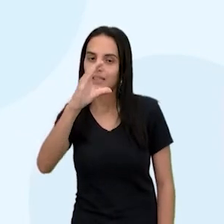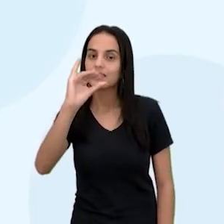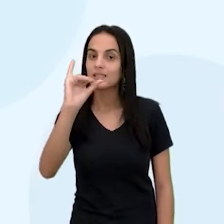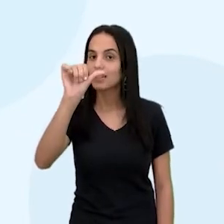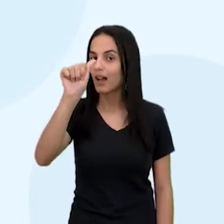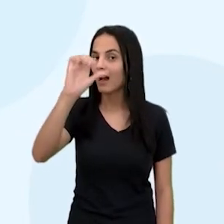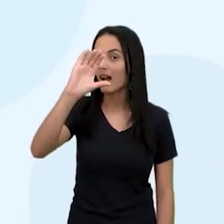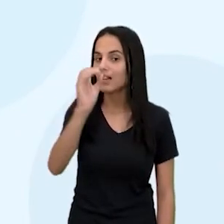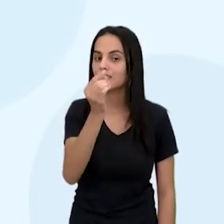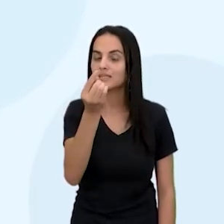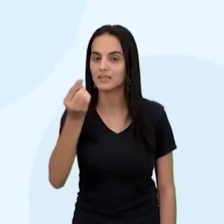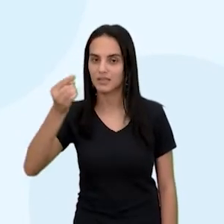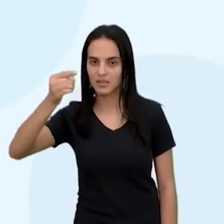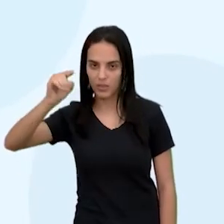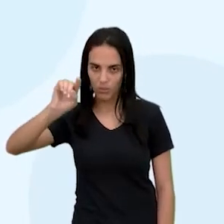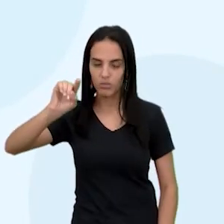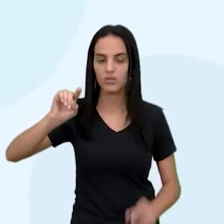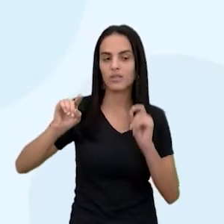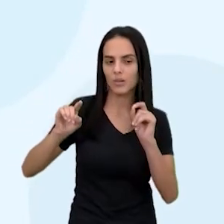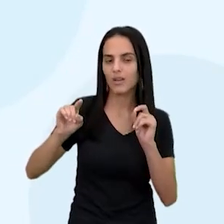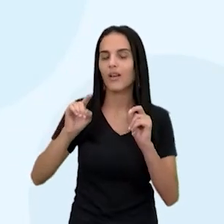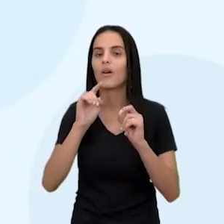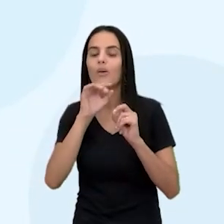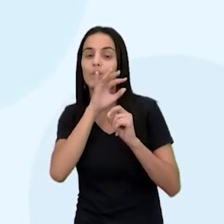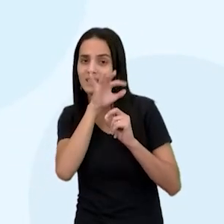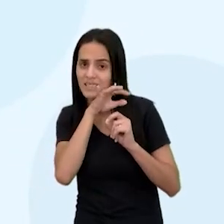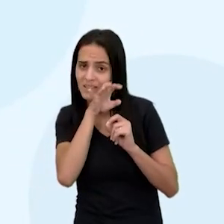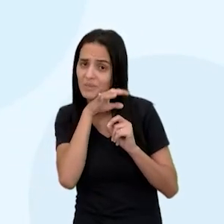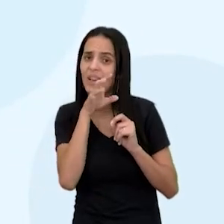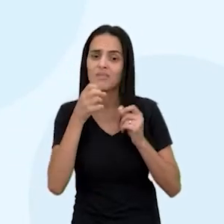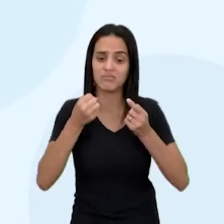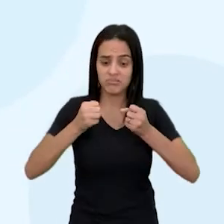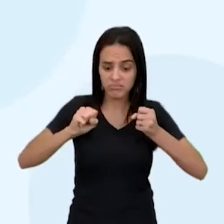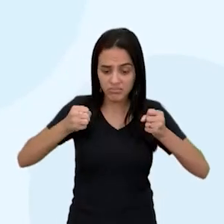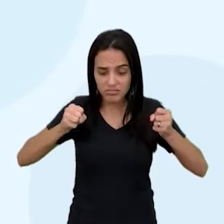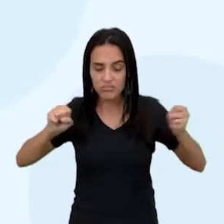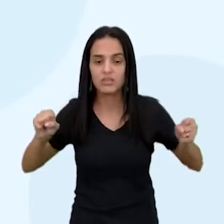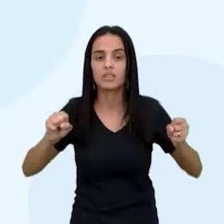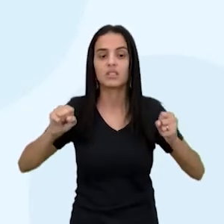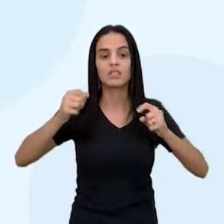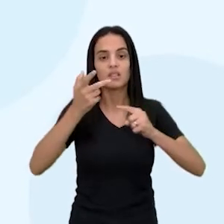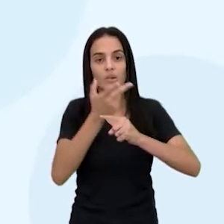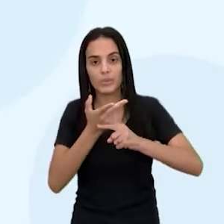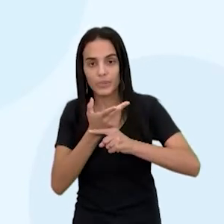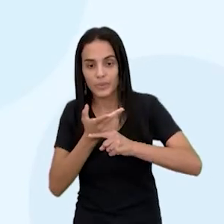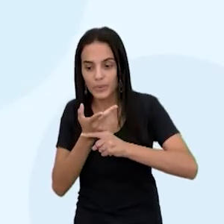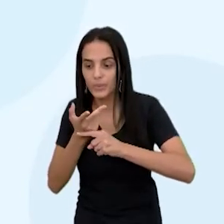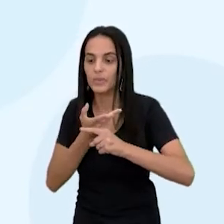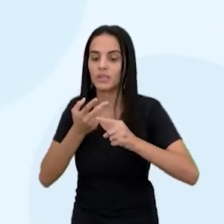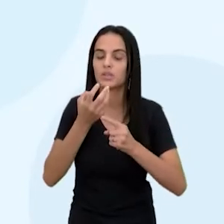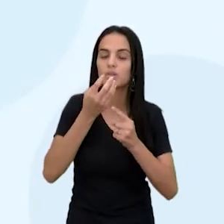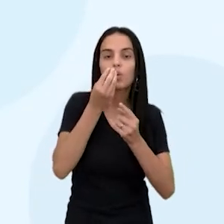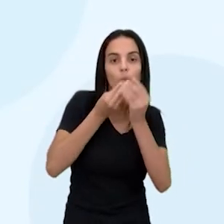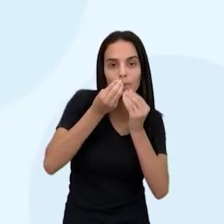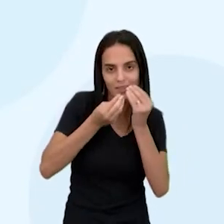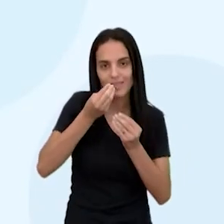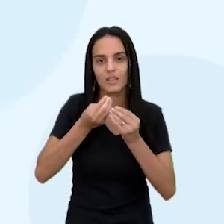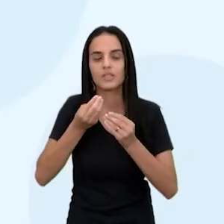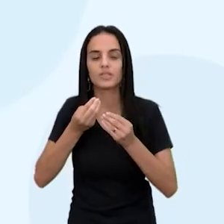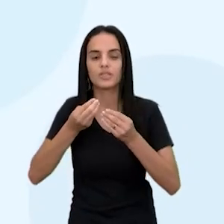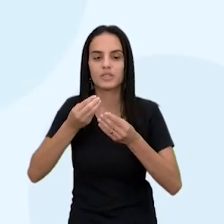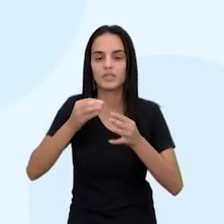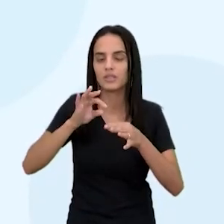outra, né, e tampouco aconteceu de um substituir o outro, mas a agricultura, junto com a coleta